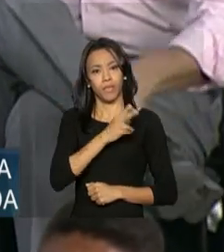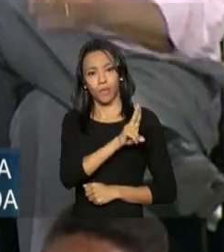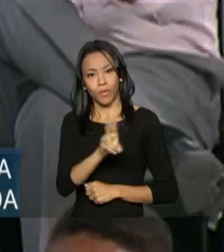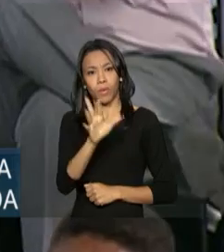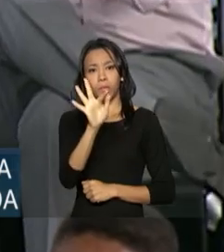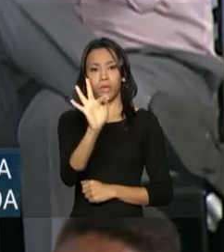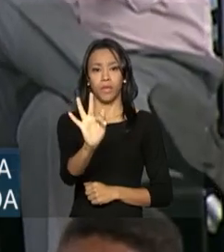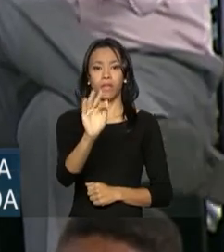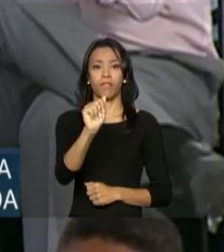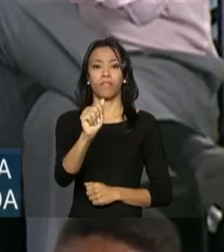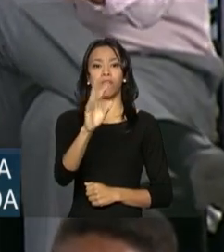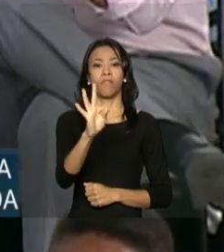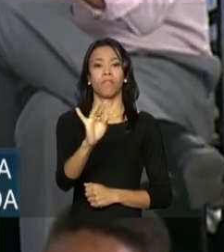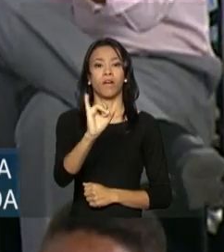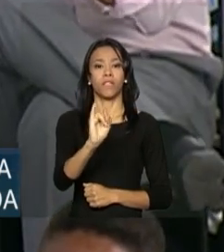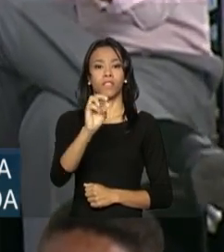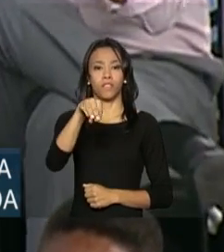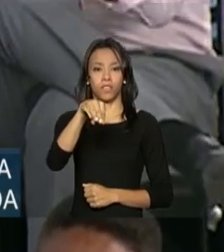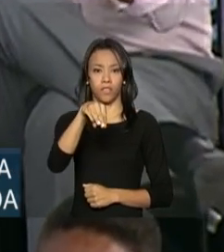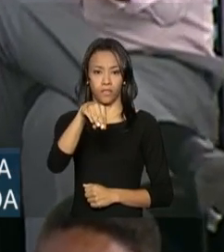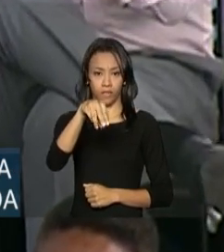Fatinha.